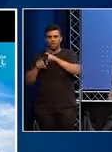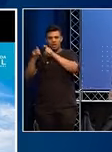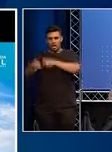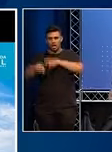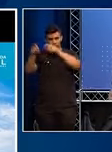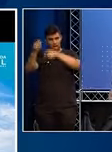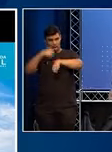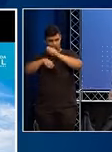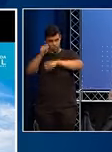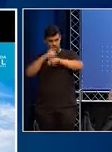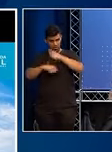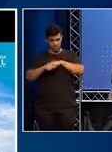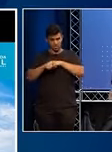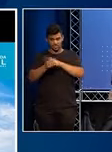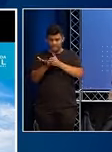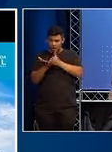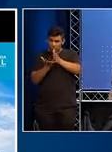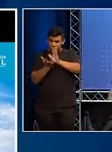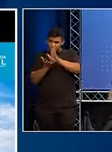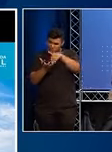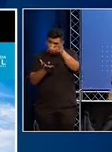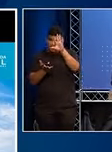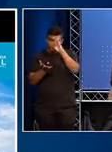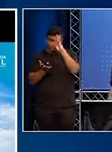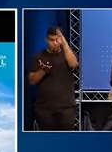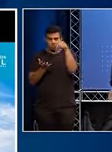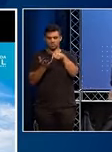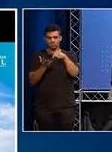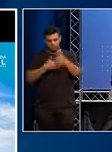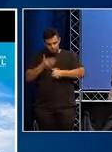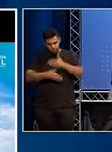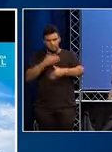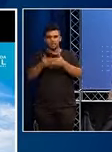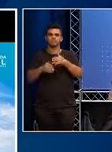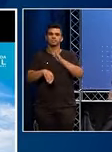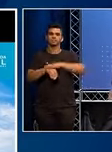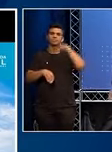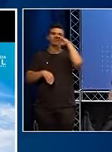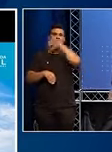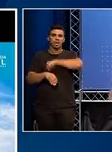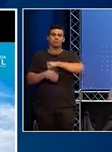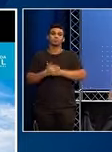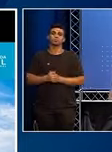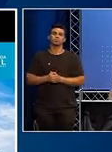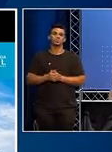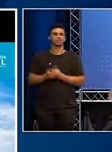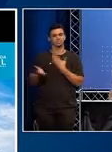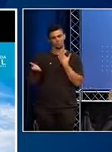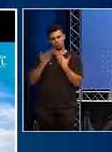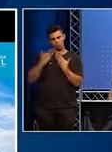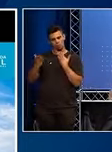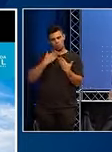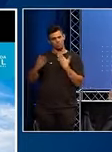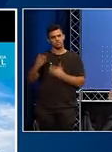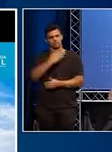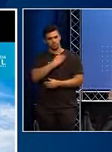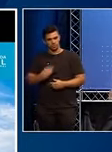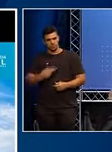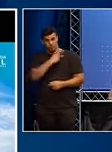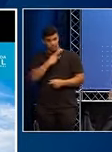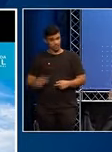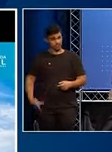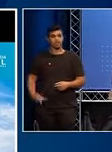mais importante do Brasil e é onde a gente mais cresce. A gente estava conversando com o presidente, com o Tarcísio, com o ministro Paulo,